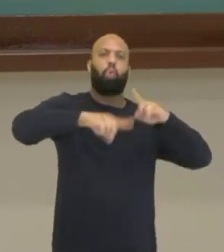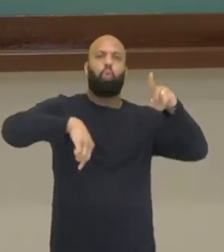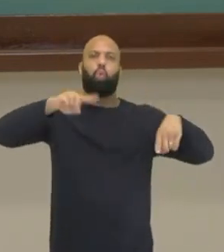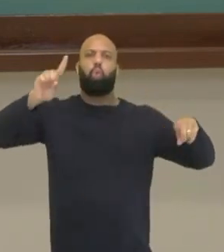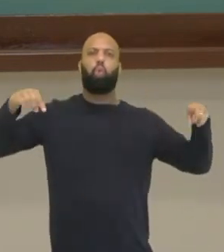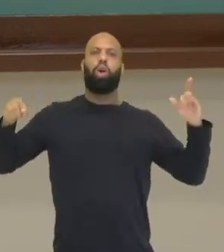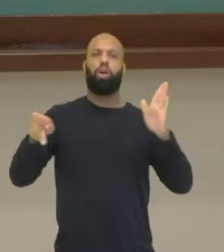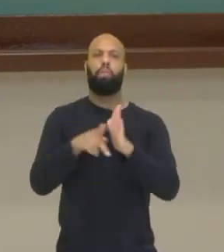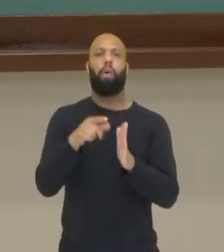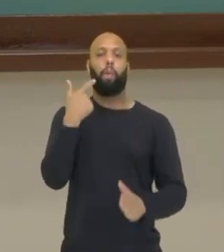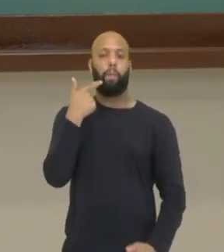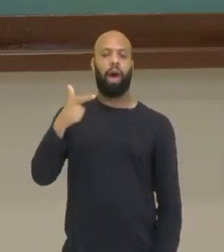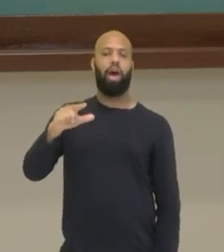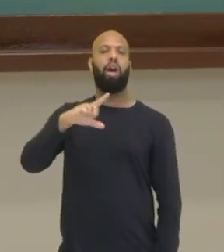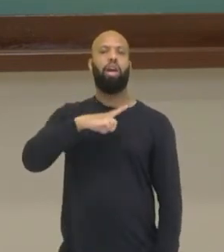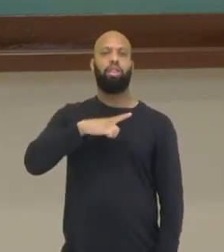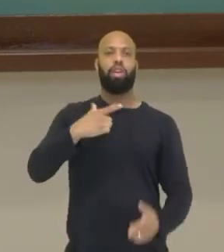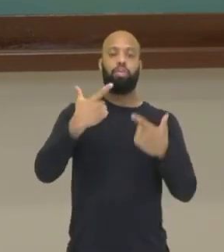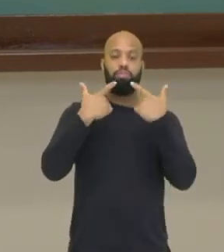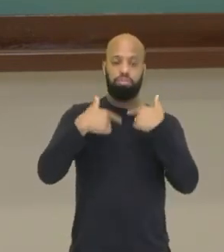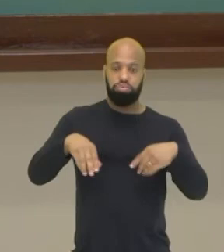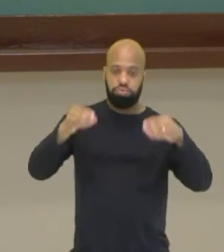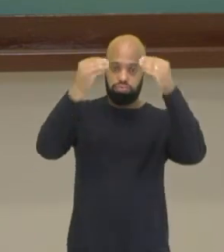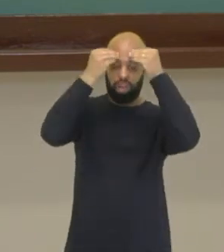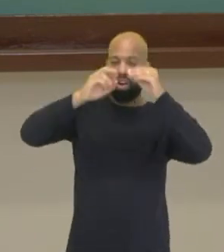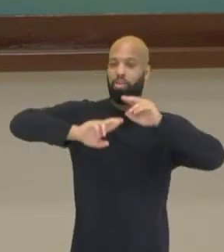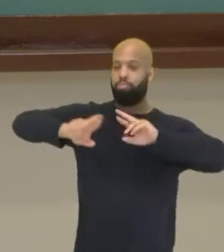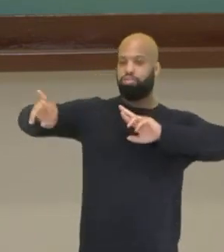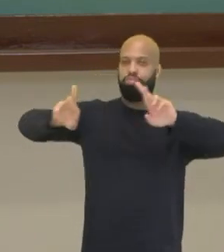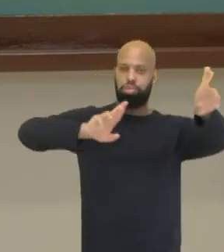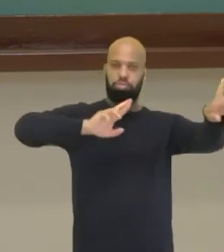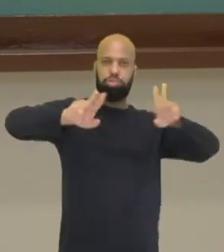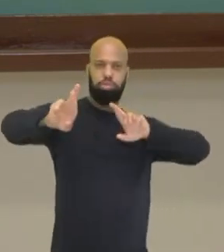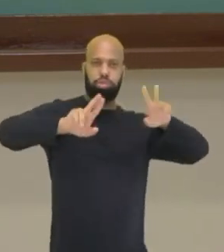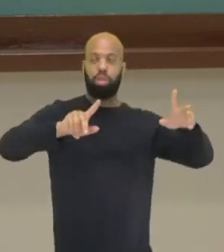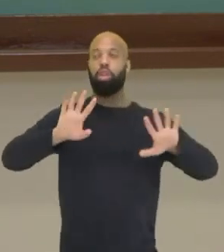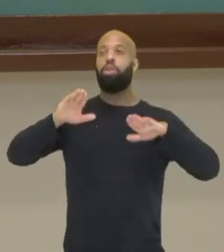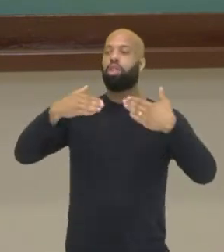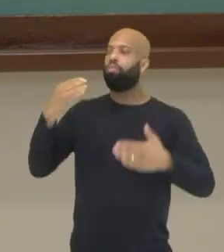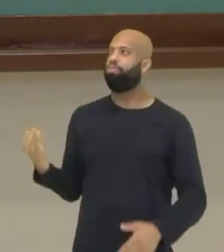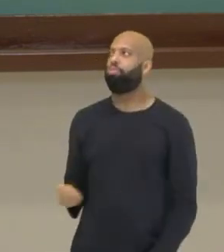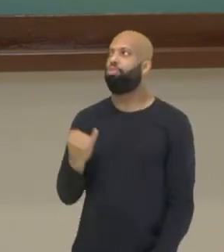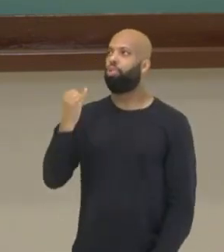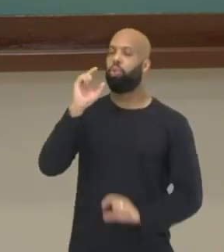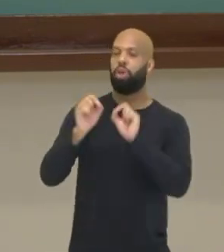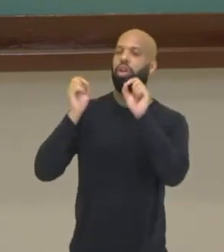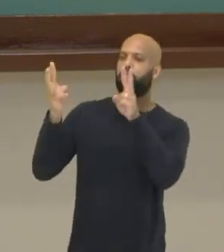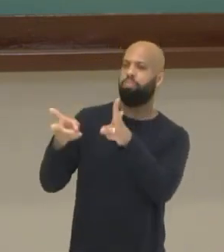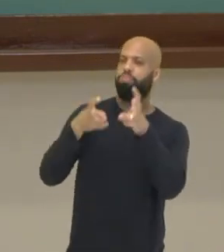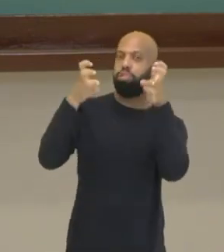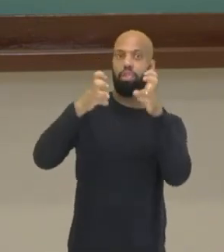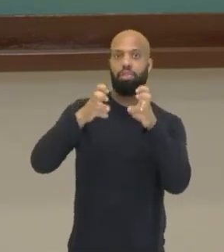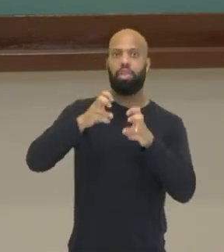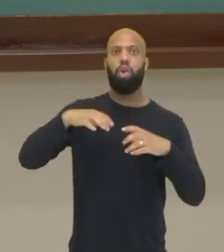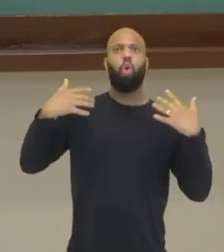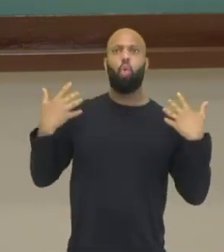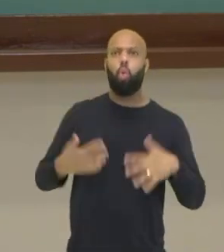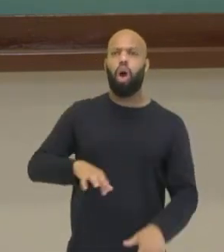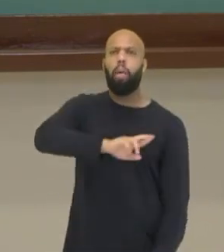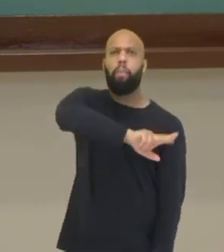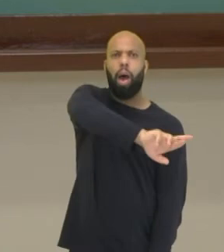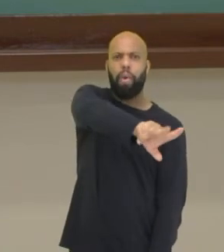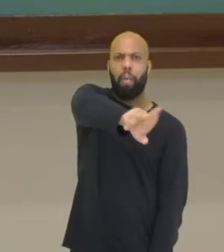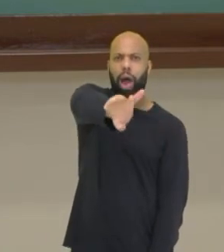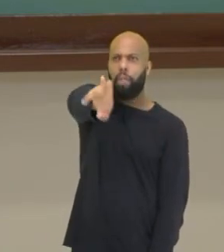diferentes expressões da linguagem. Então, é interessante notar, né, a riqueza que isso proporciona a todos